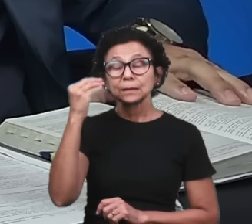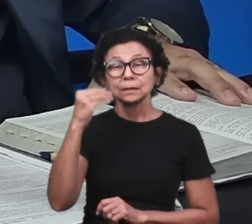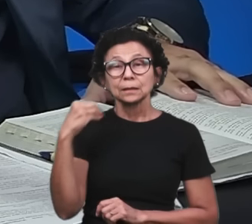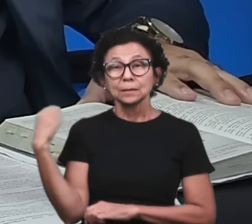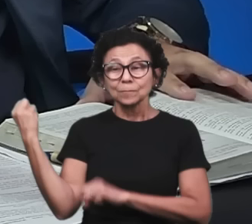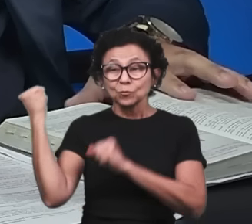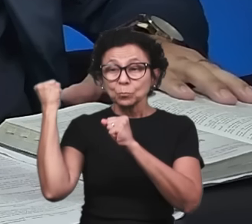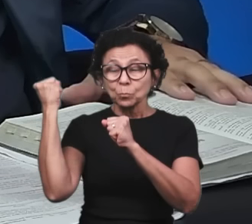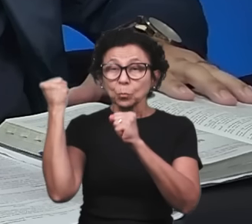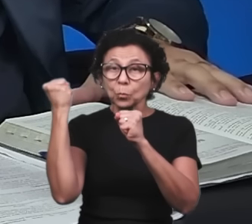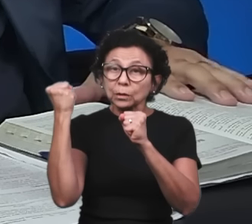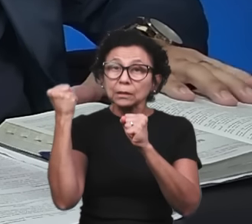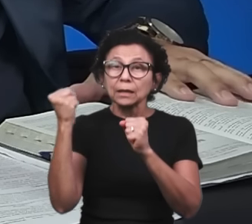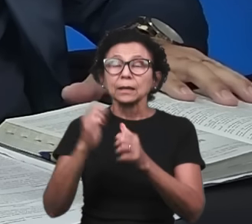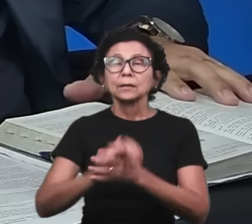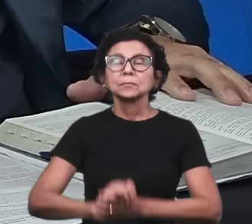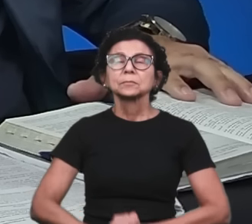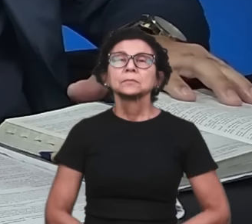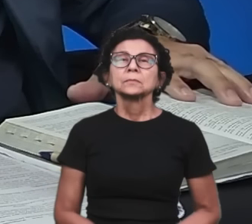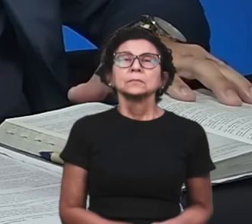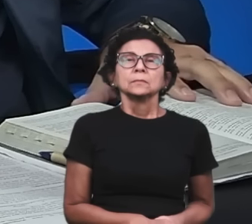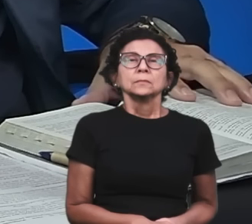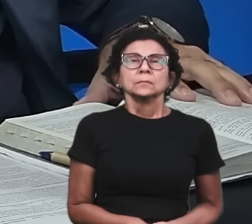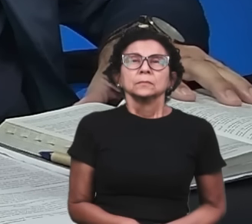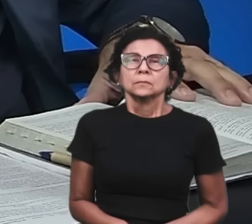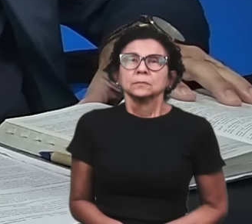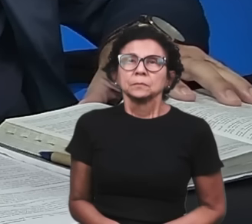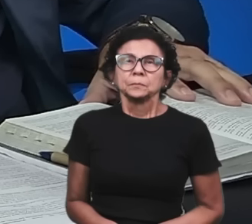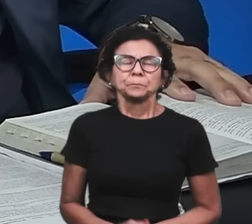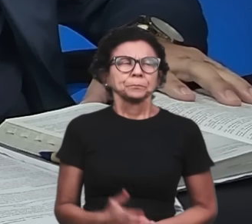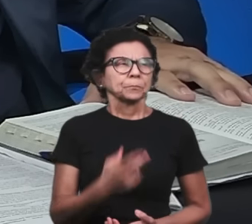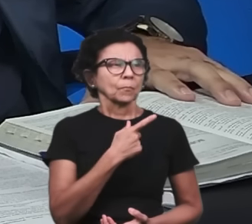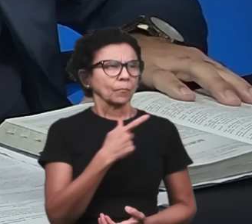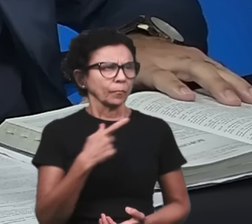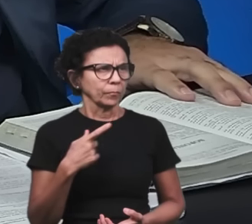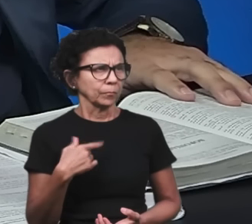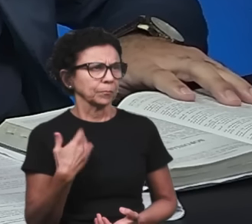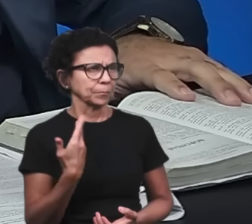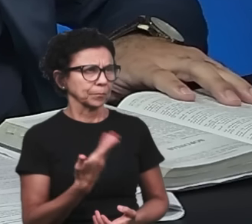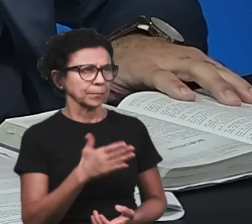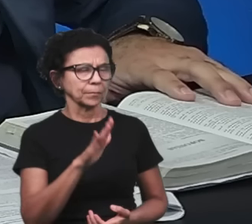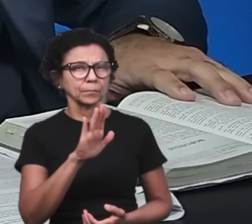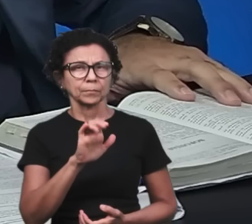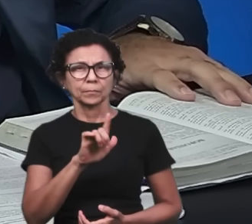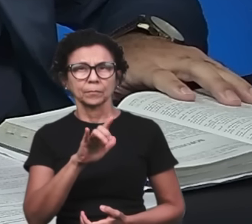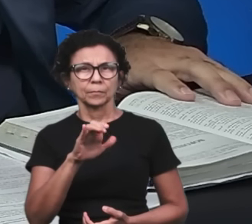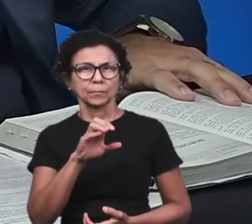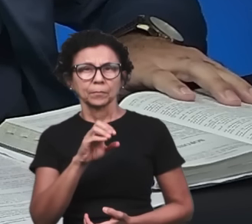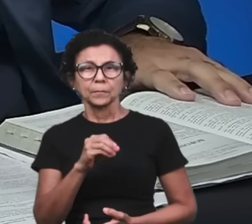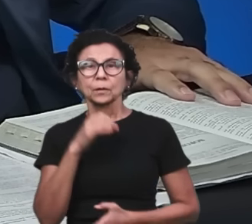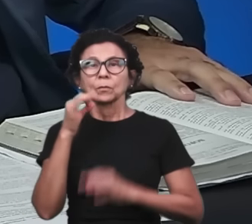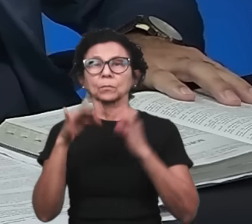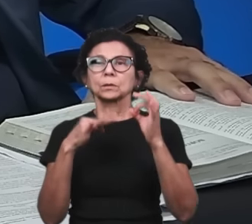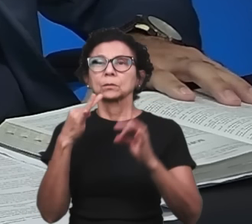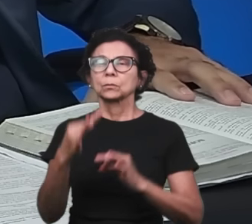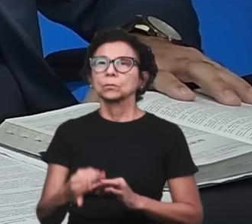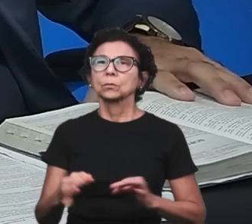viva. Recentemente o pastor Elcio fez um comentário que toda restauração, toda operação do